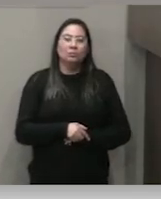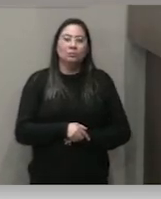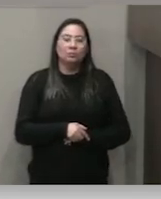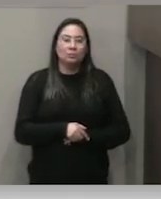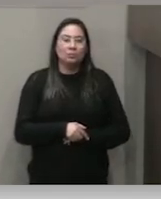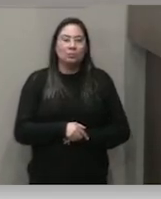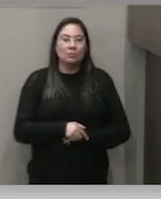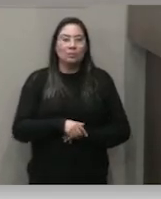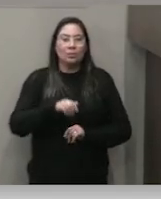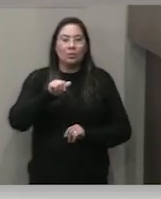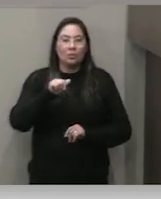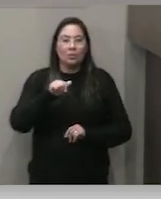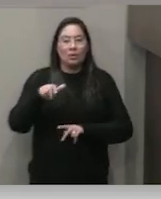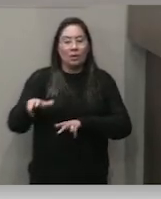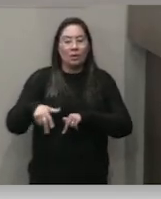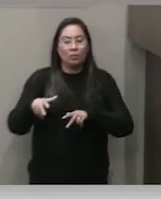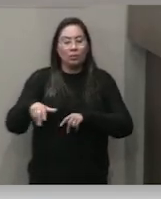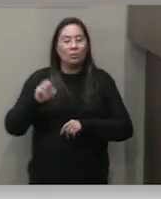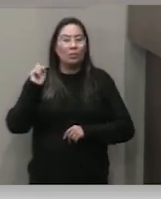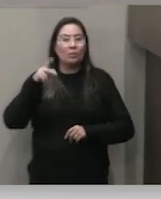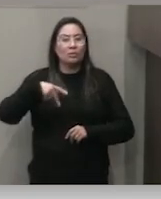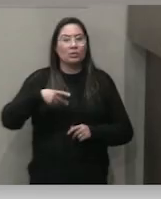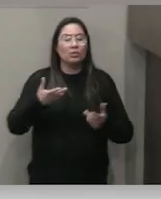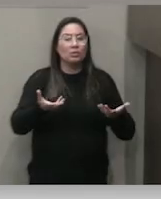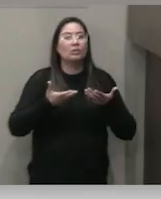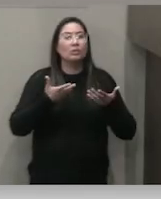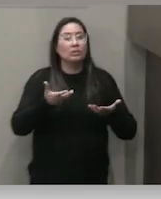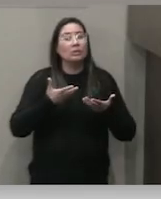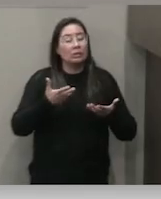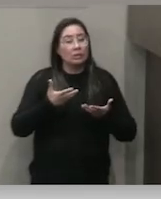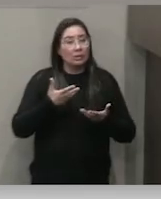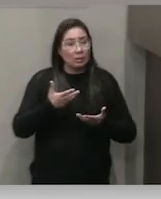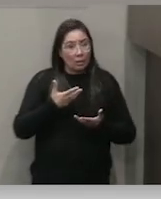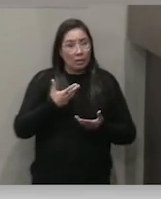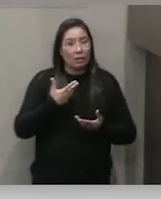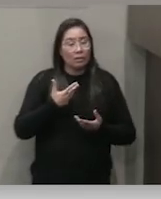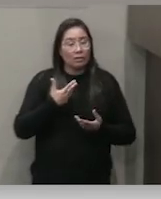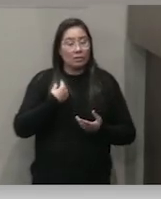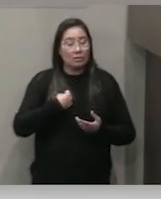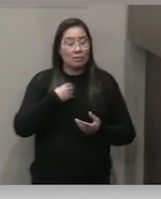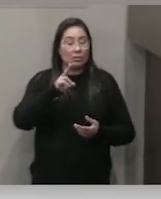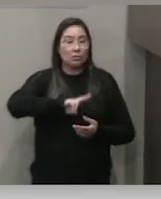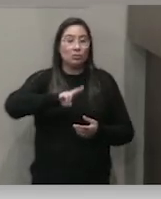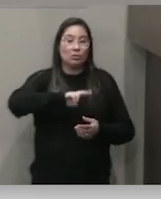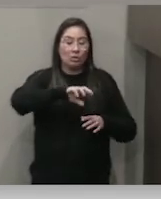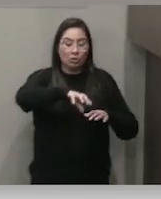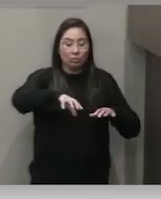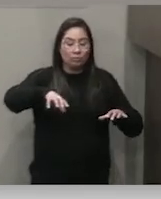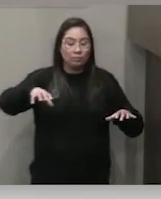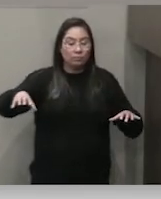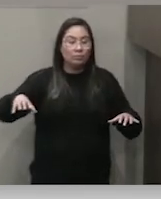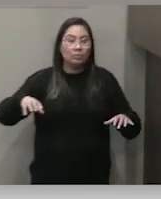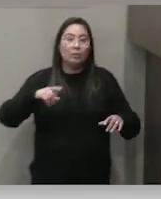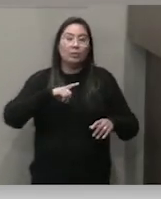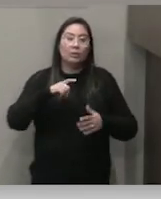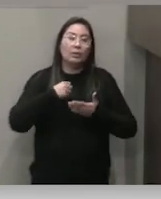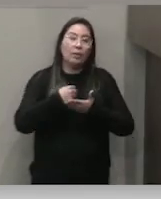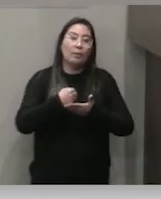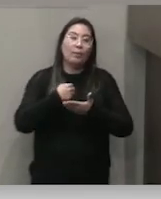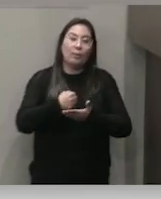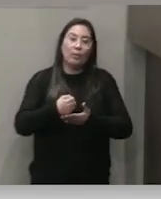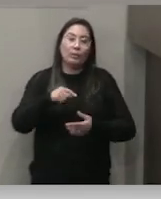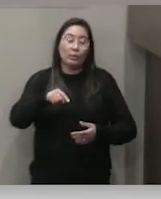agrônomo. Tem agrônomos aposentados que querem se instalar lá nos distritos, para dar um suporte. Agora o prefeito traz